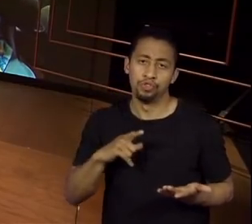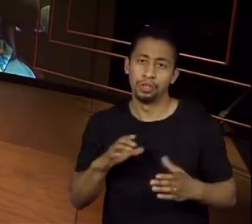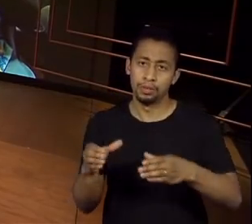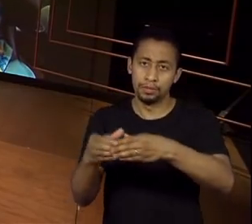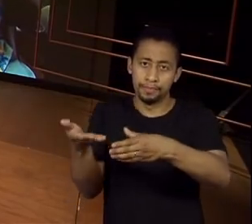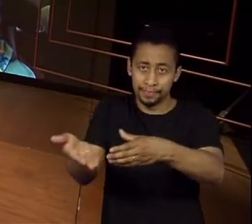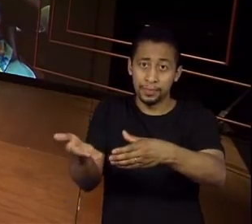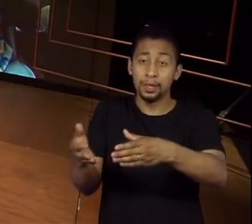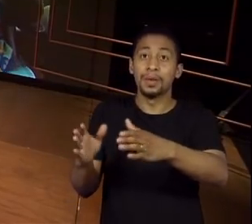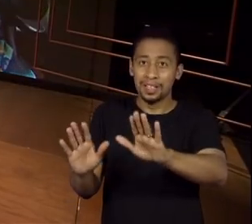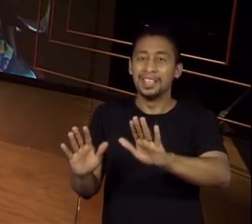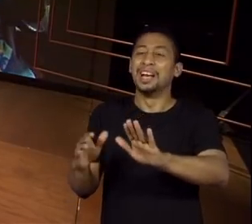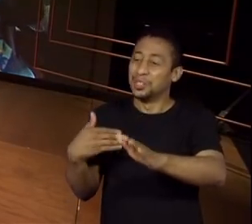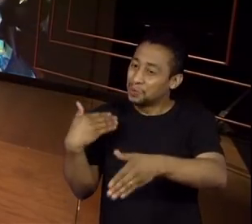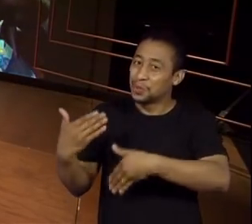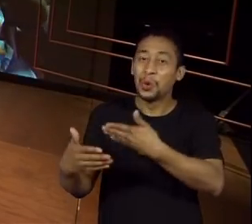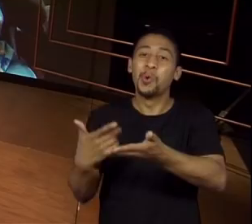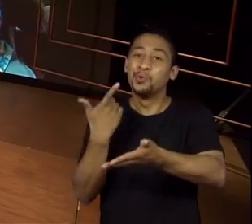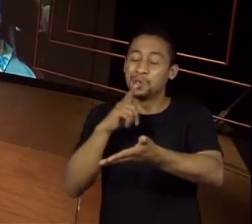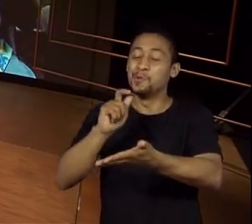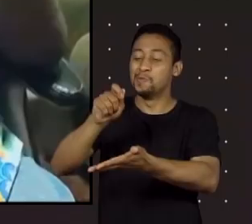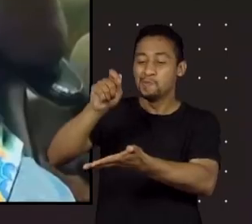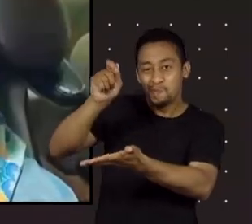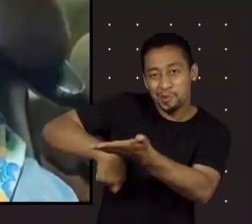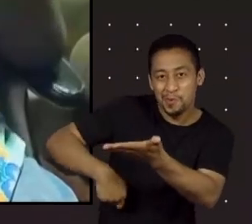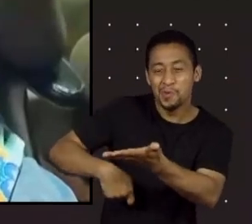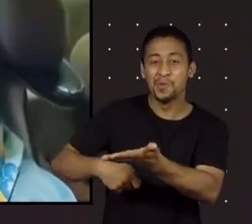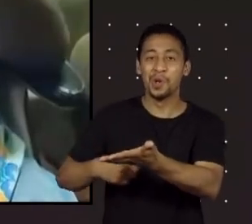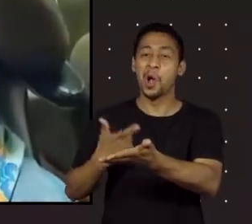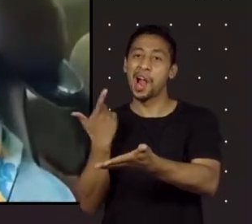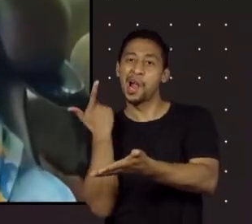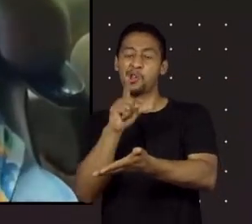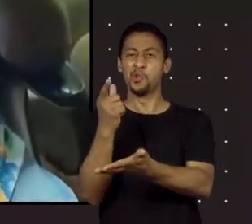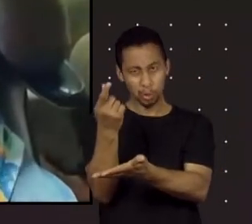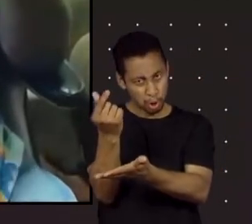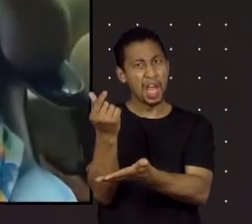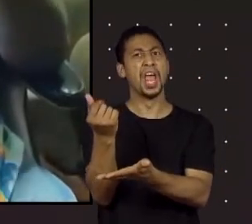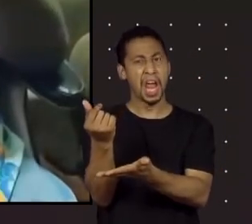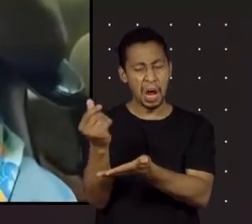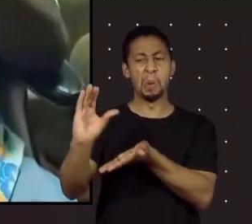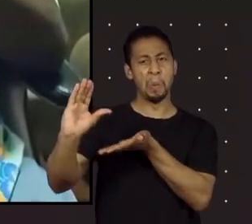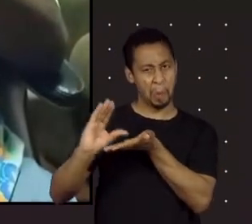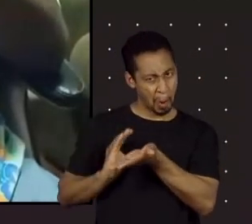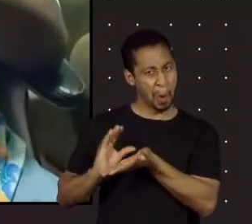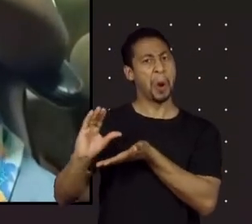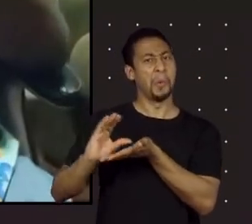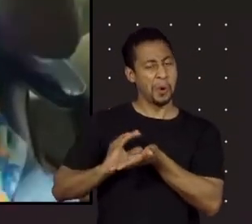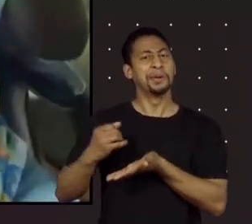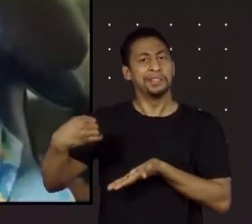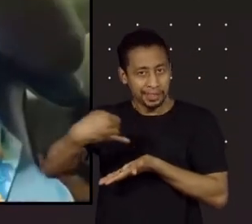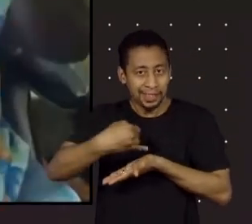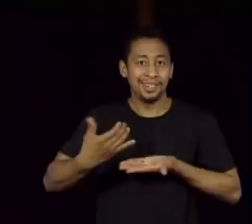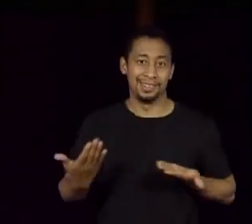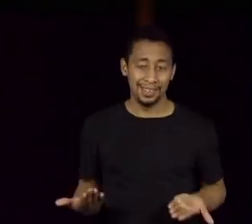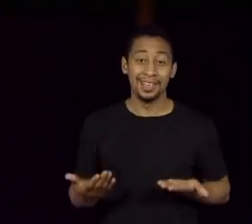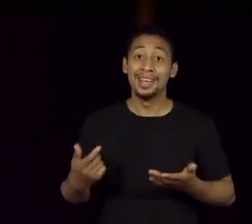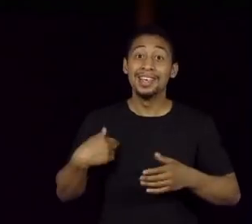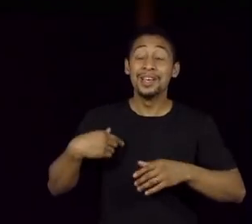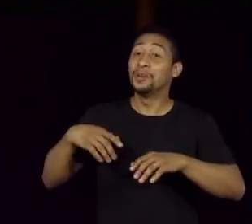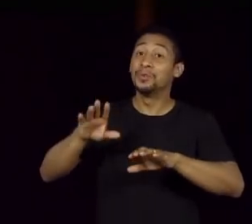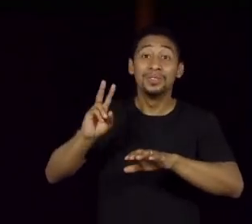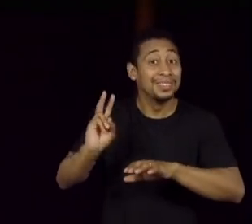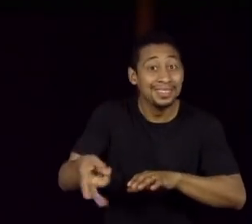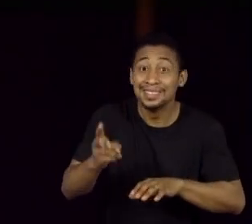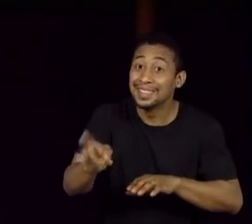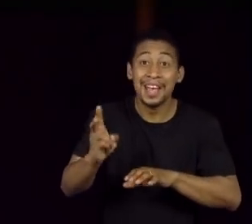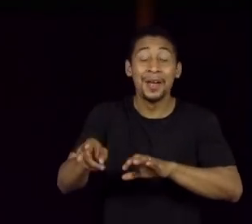mundo inteiro. Era um contrato que a gente fazia. Na medida possível, você ia renovando e ia ficando. E eu sempre ficava, porque eu não tinha mesmo para onde